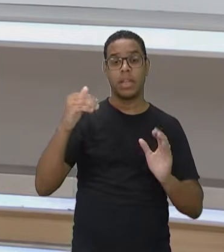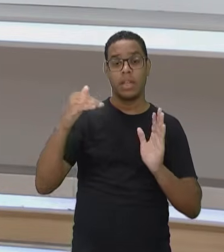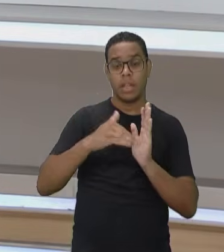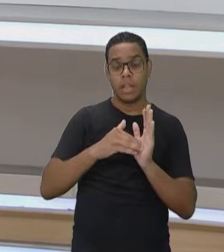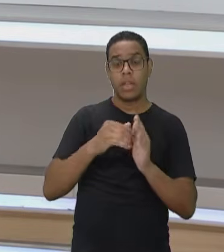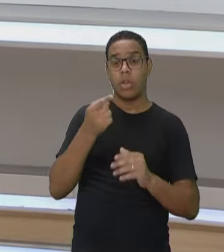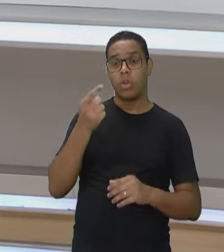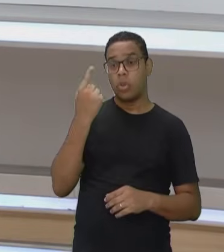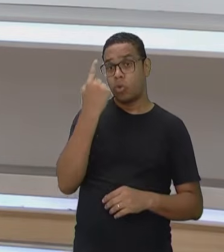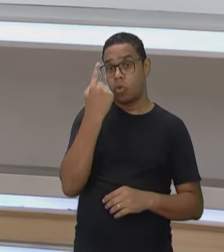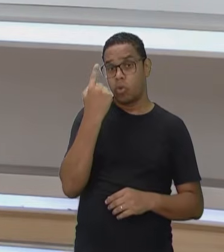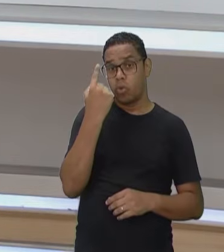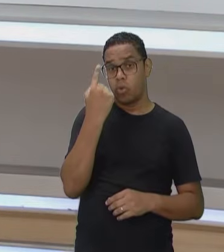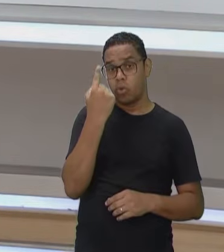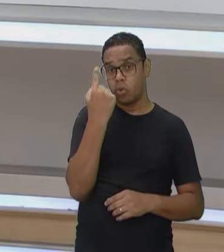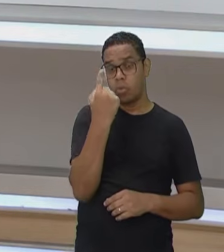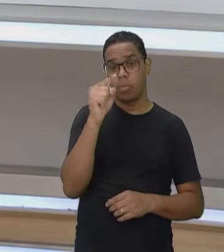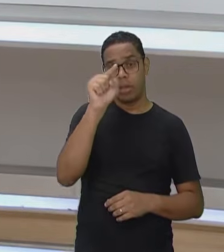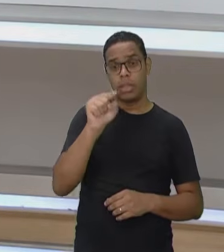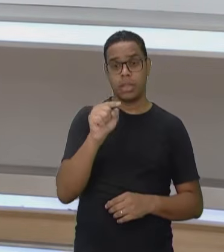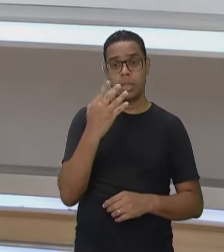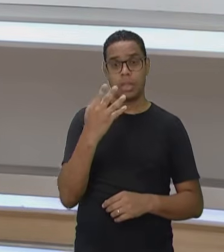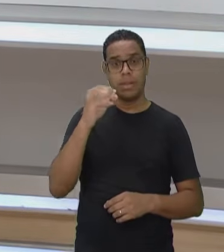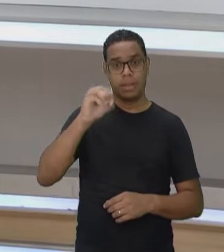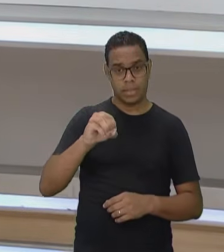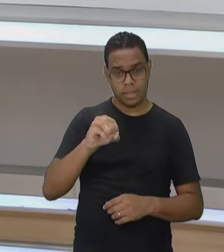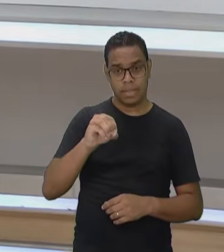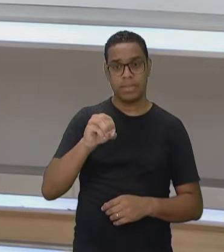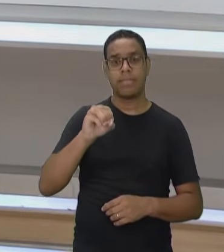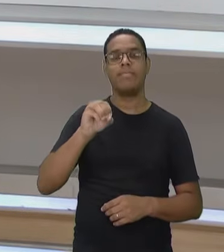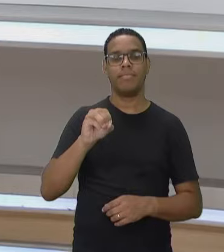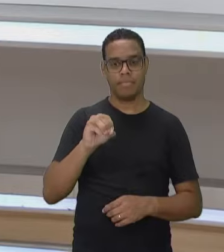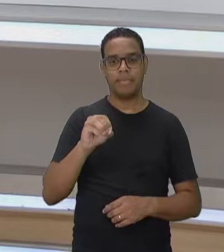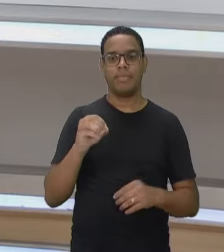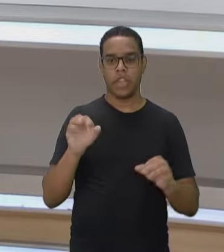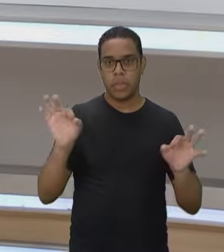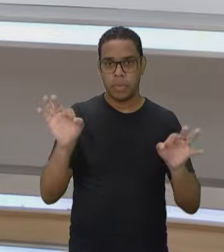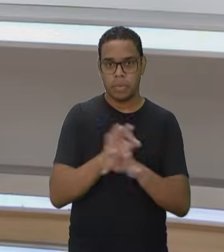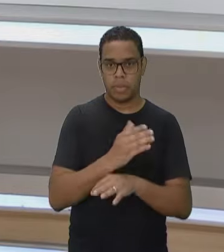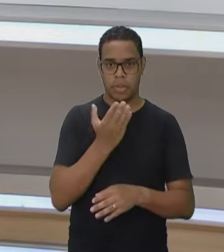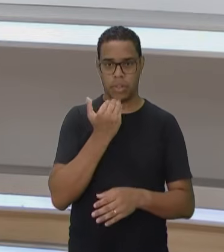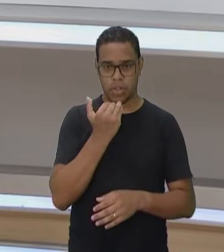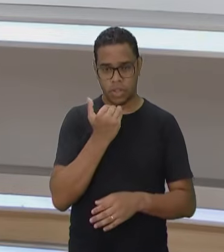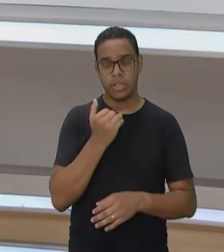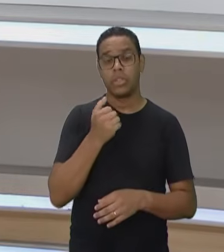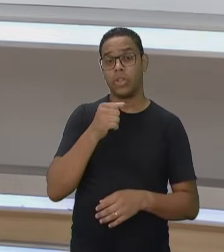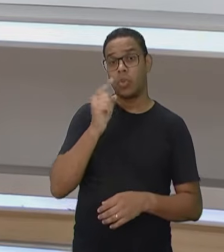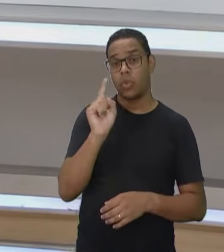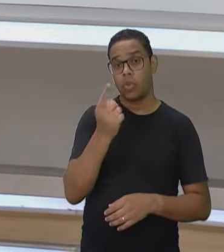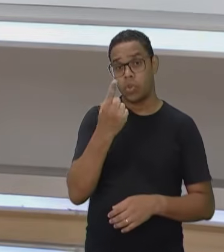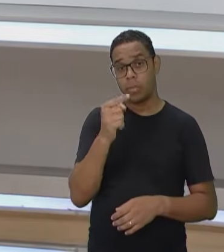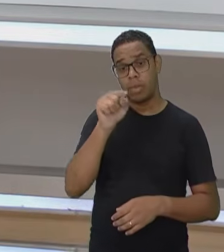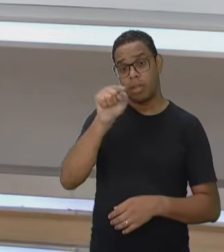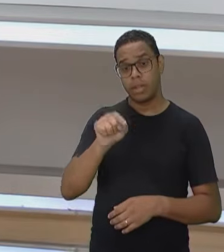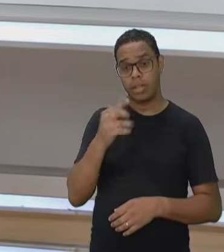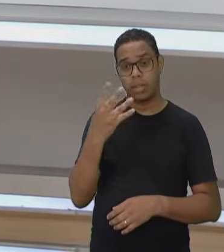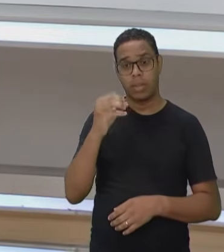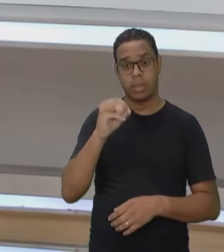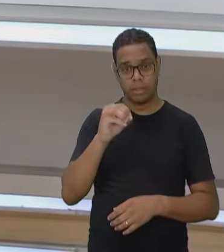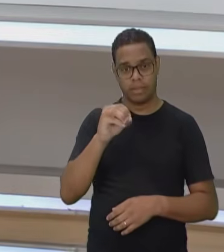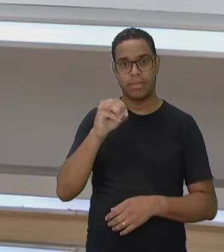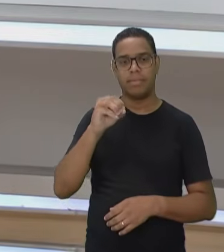a 1h40, não é, pessoal? De fazer o almoço, a 1h40, é isso aí, olha